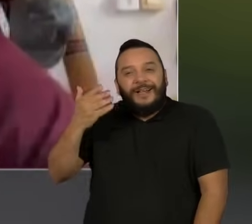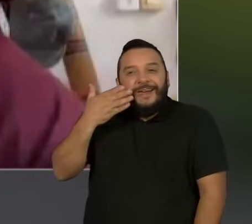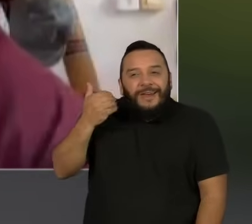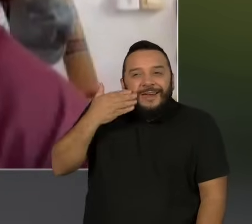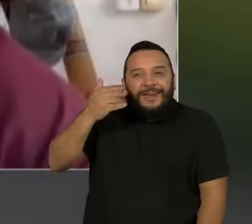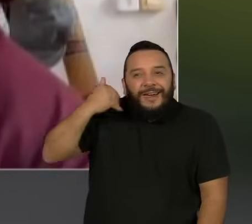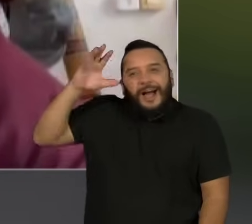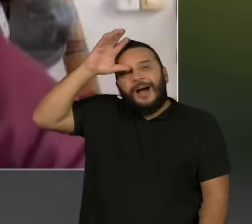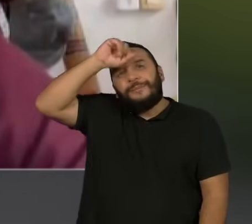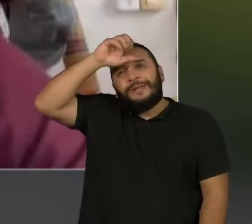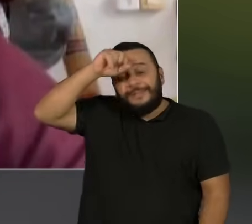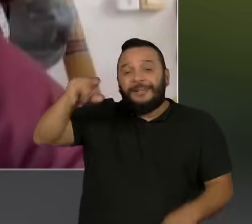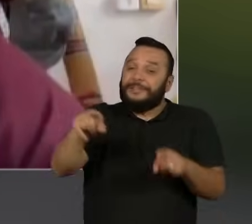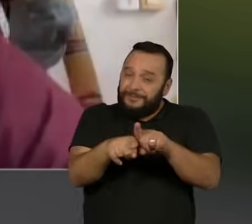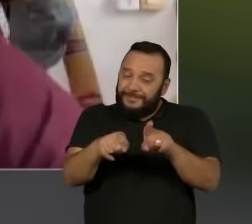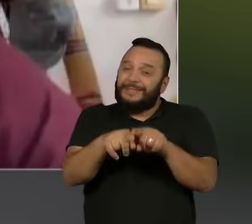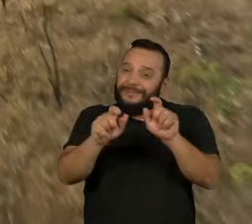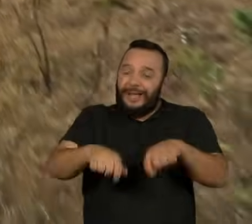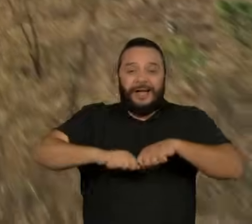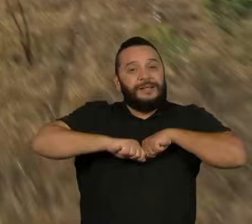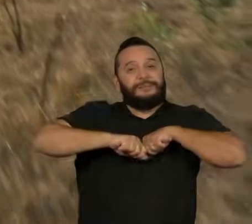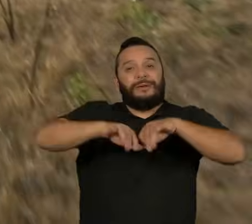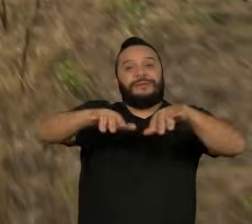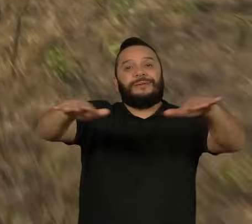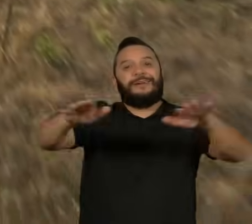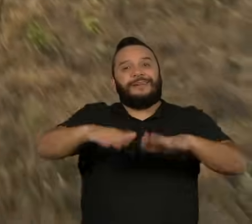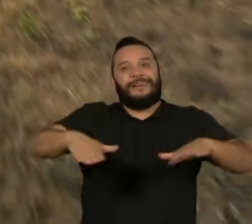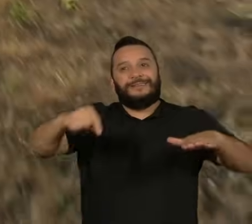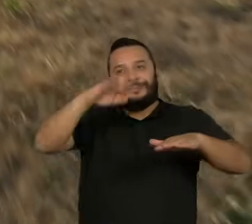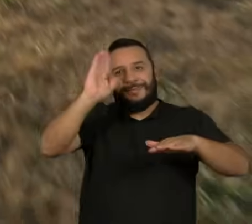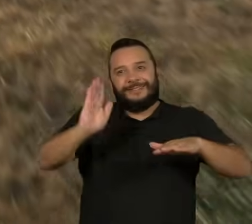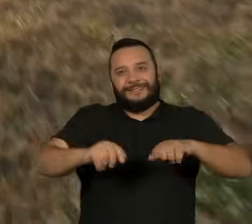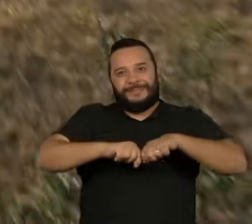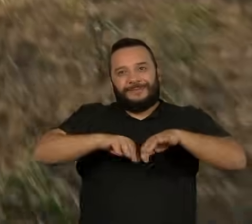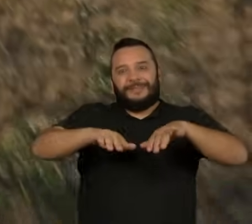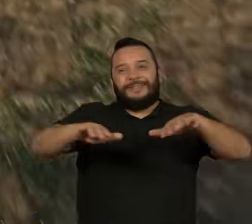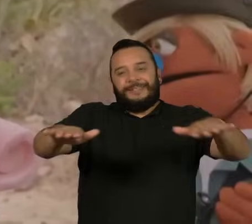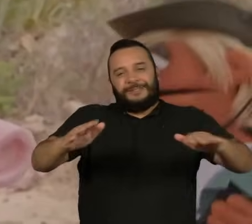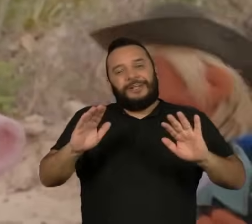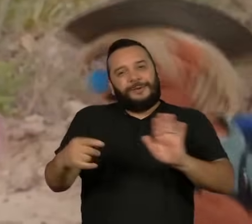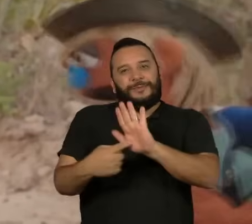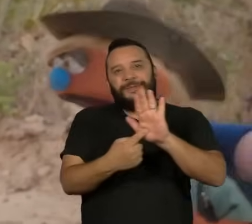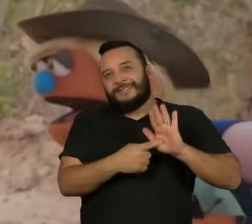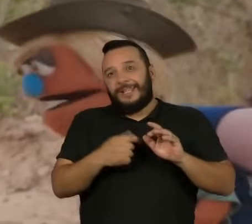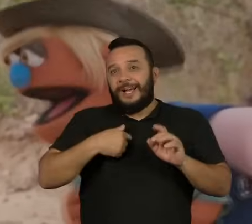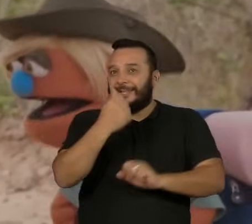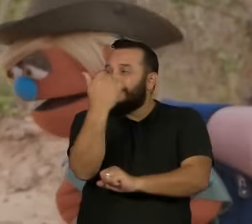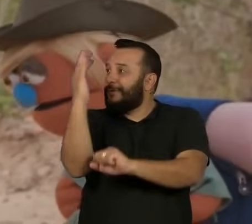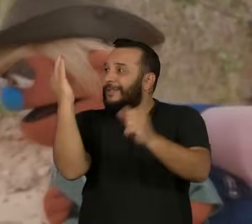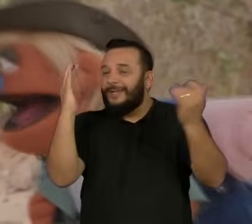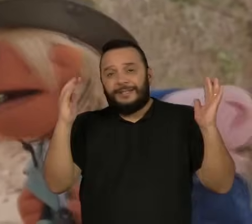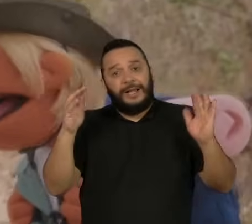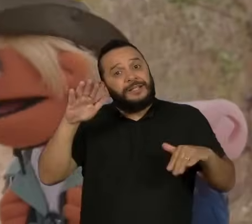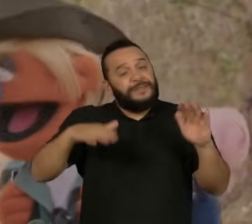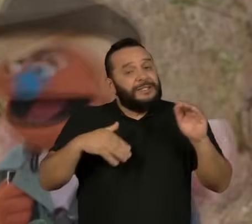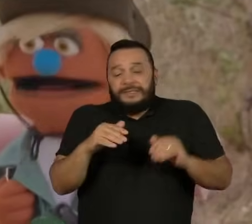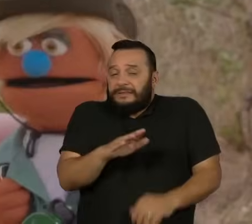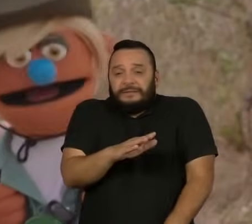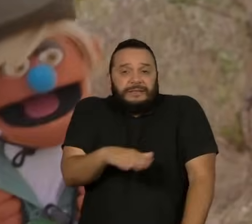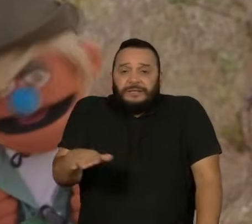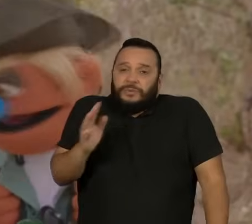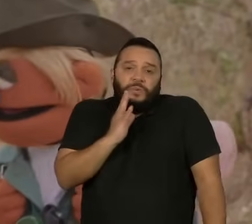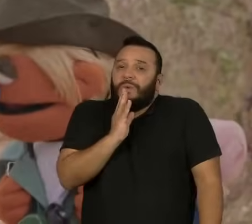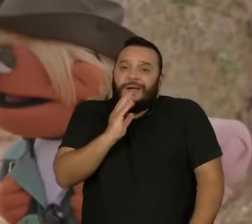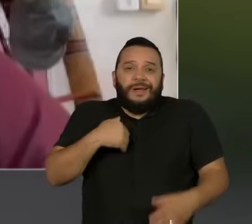que pudesse ser compartilhado com as crianças brasileiras, que falasse de ambiente de uma forma leve. Acho que muitas vezes as crianças não conhecem o próprio bioma onde moram. A